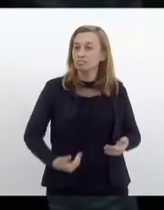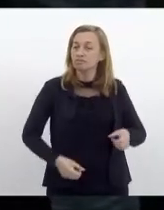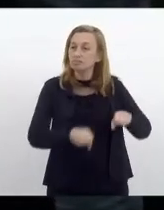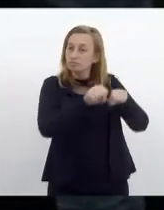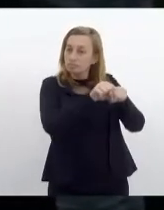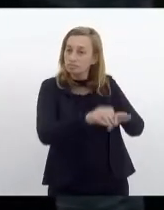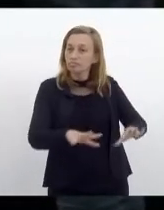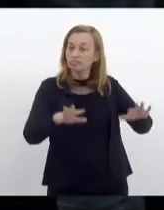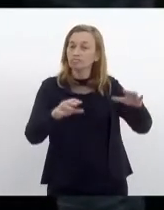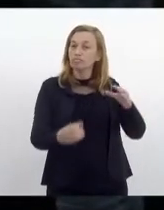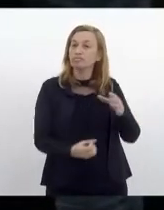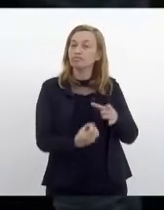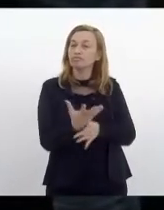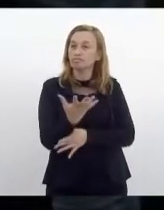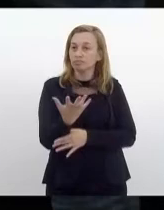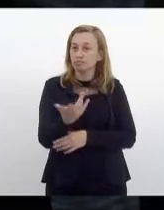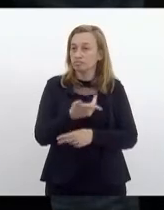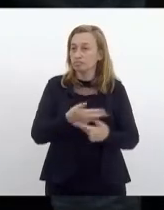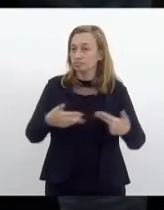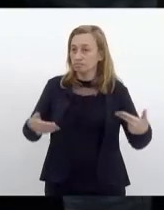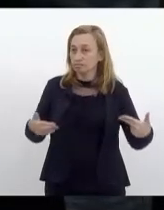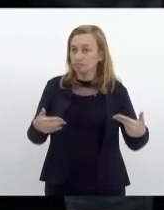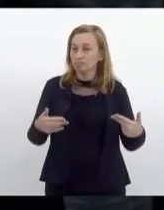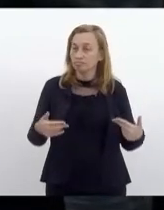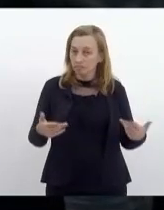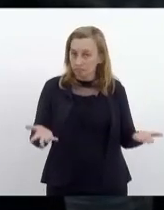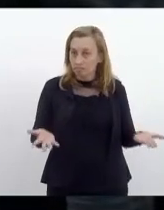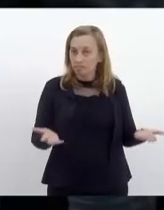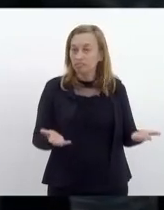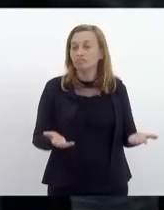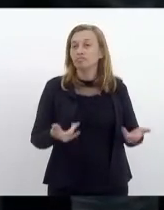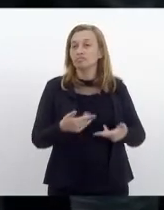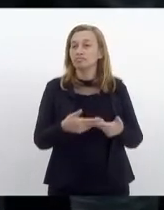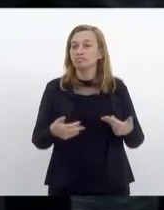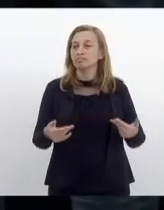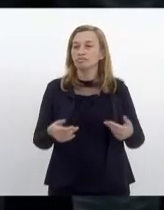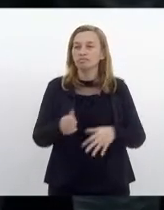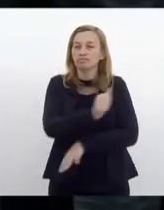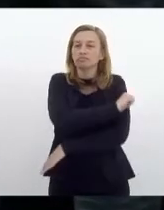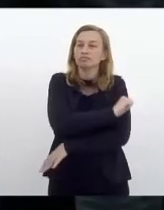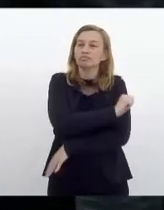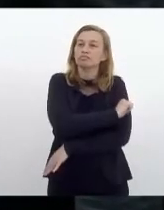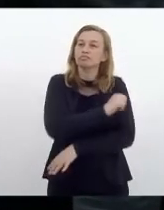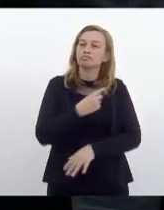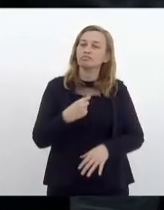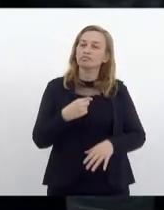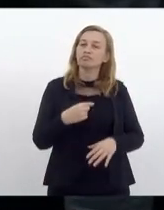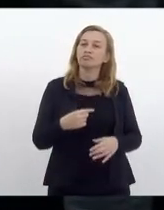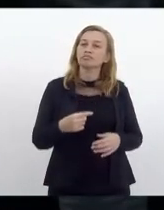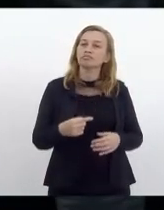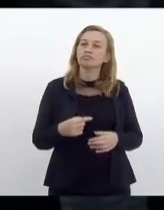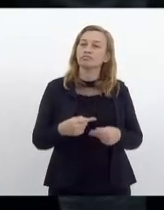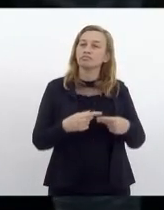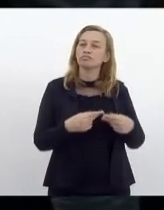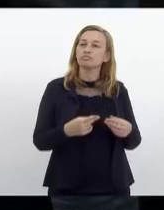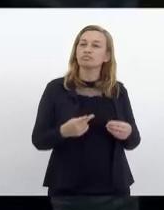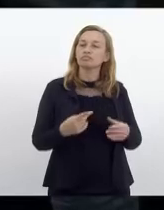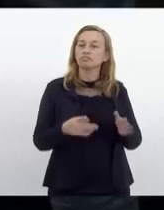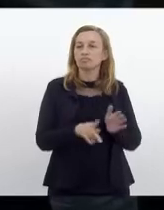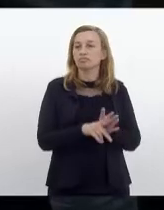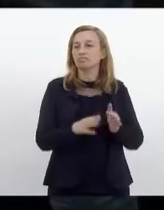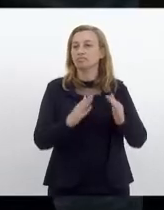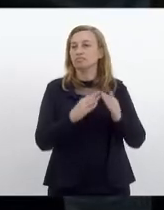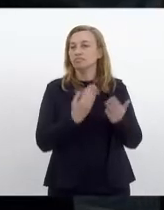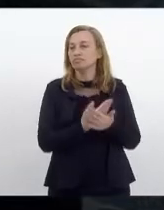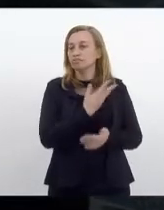exclusão, tendo em vista os índices de exclusão digital de grande parte dos alunos que frequentam as escolas públicas, e nesse caso trata-se de disciplinamento